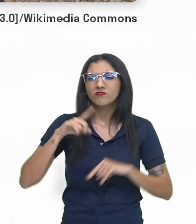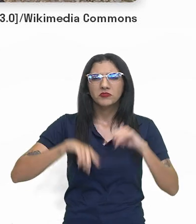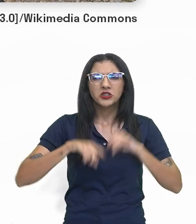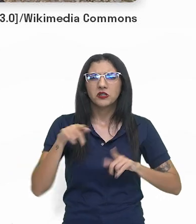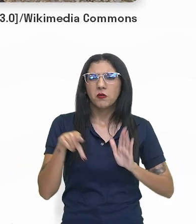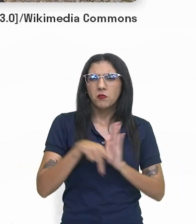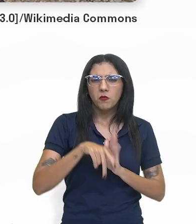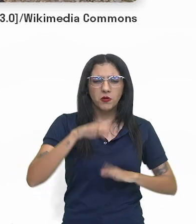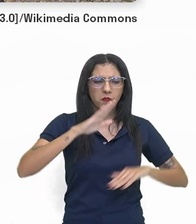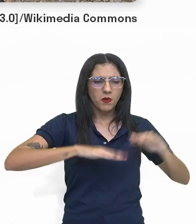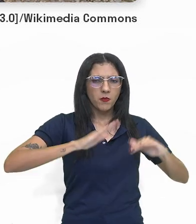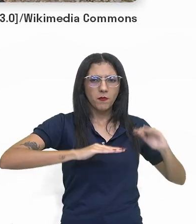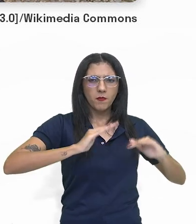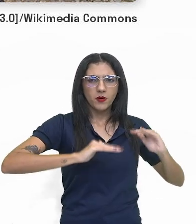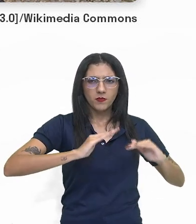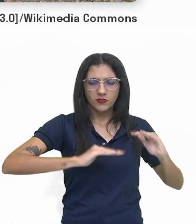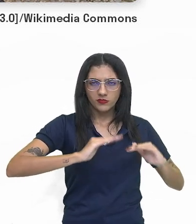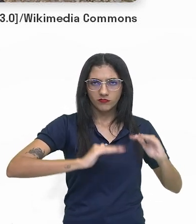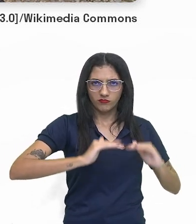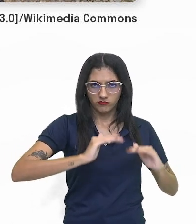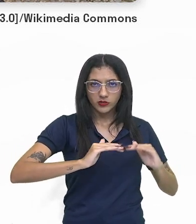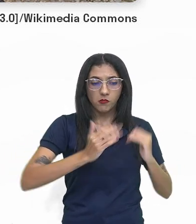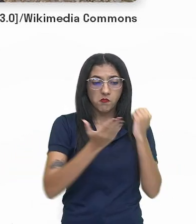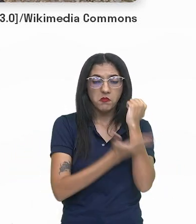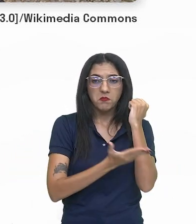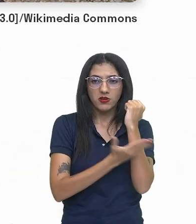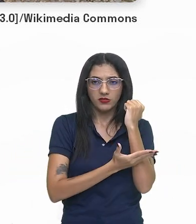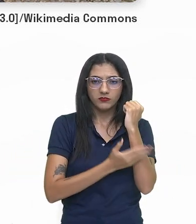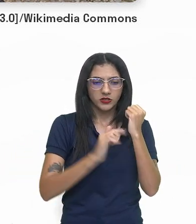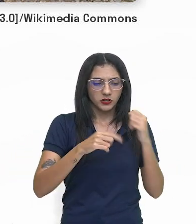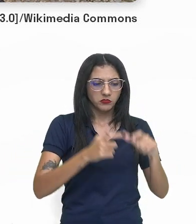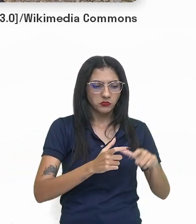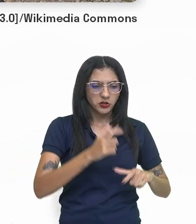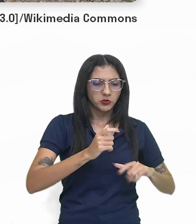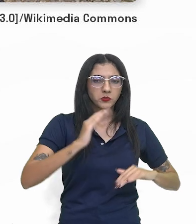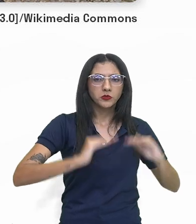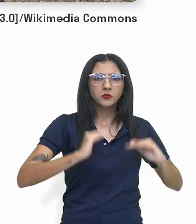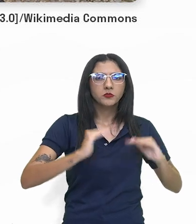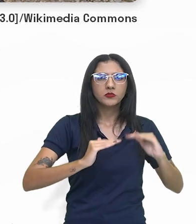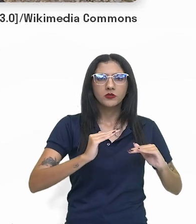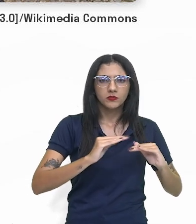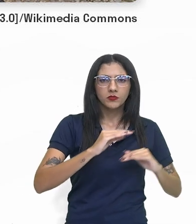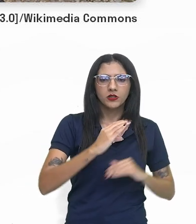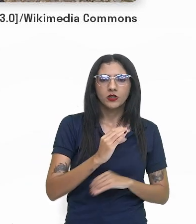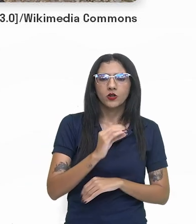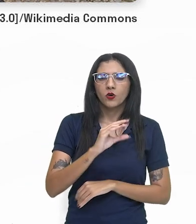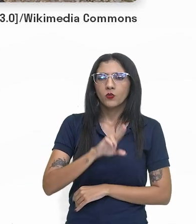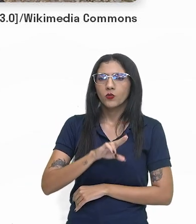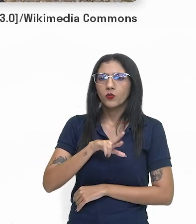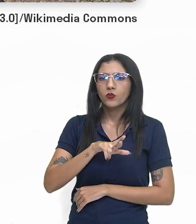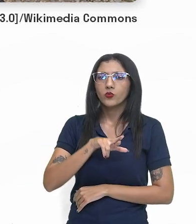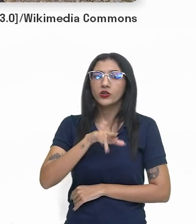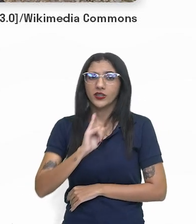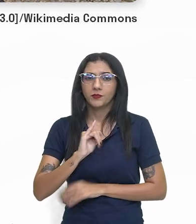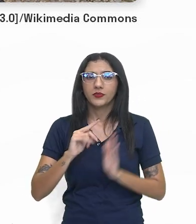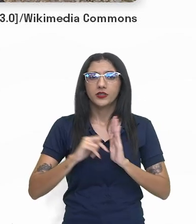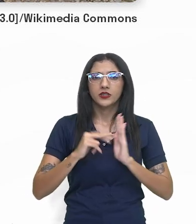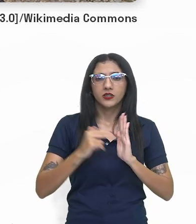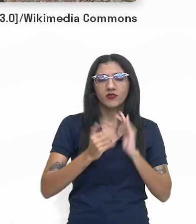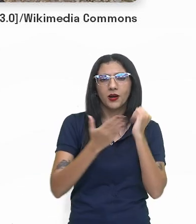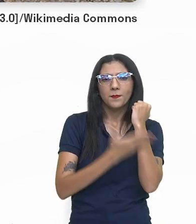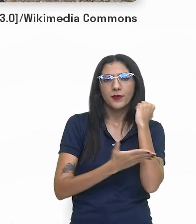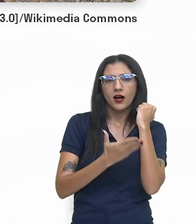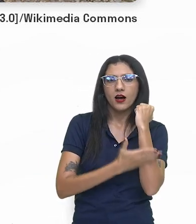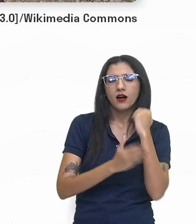de árvore chamado curimbó, no qual curi significa pau e imbó refere-se a oco